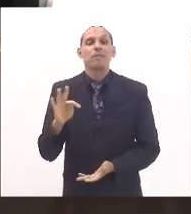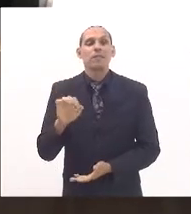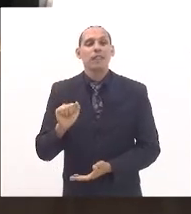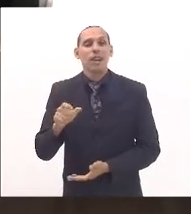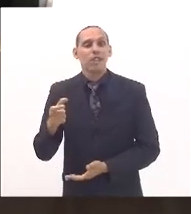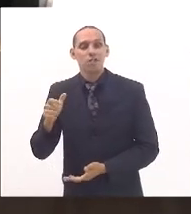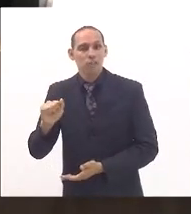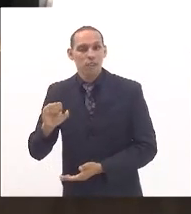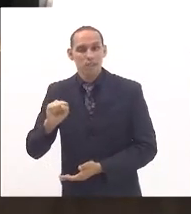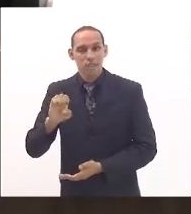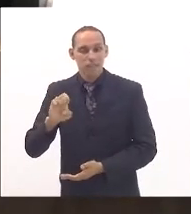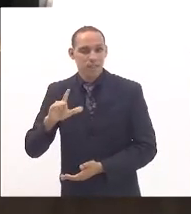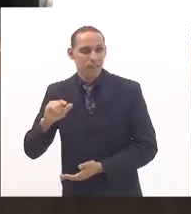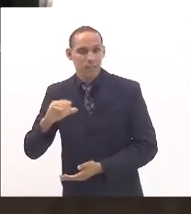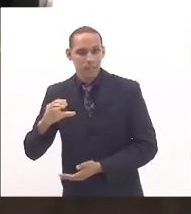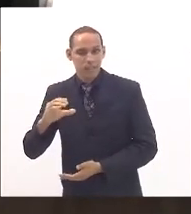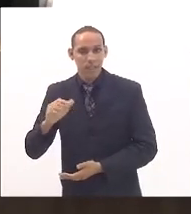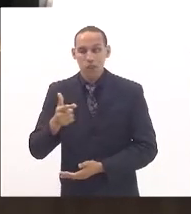está